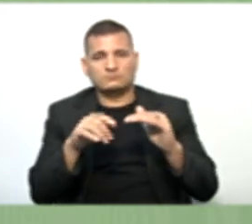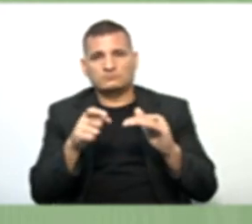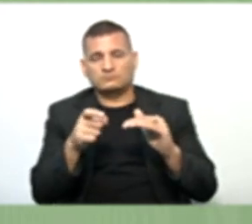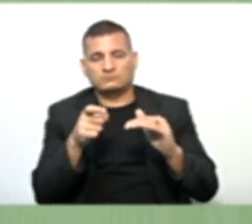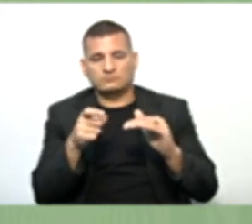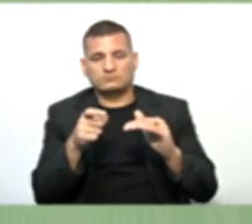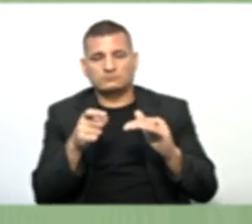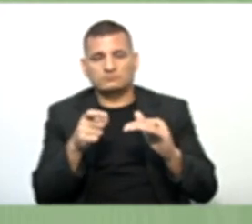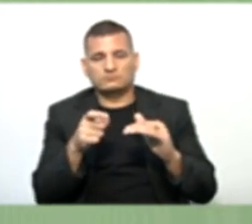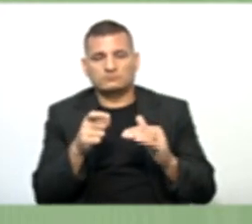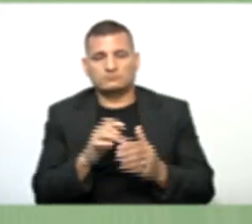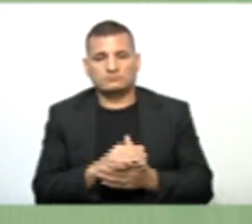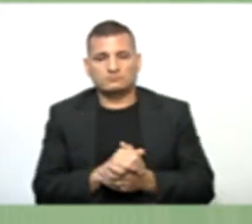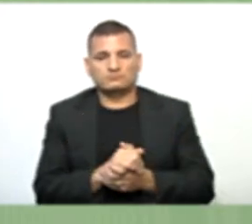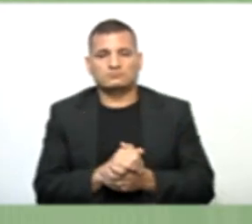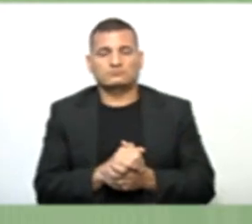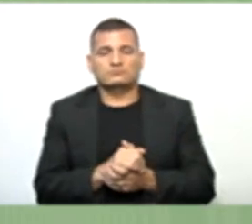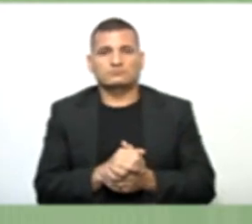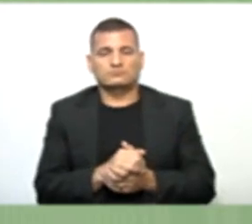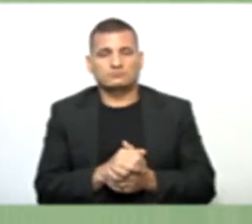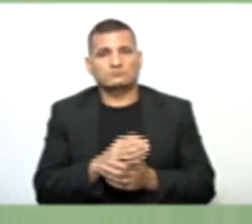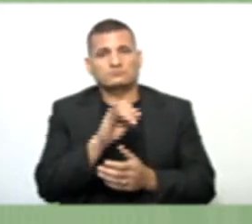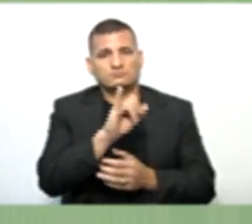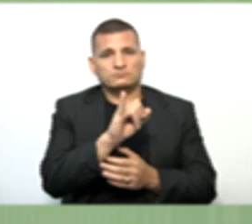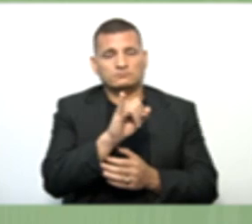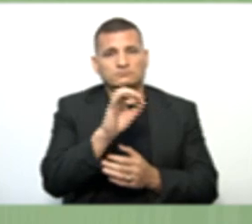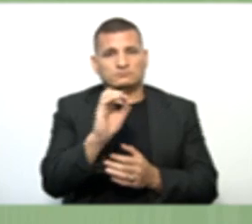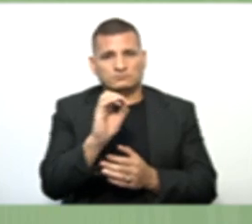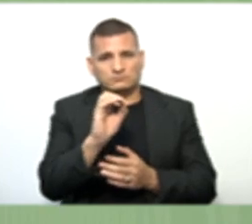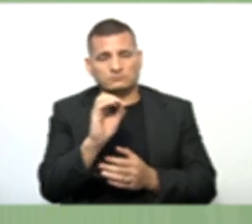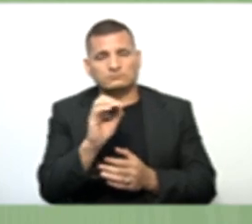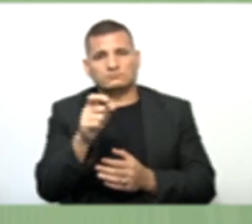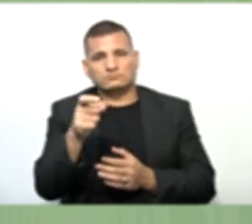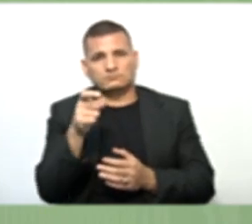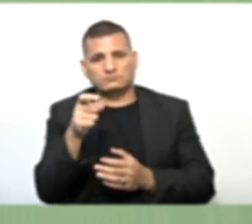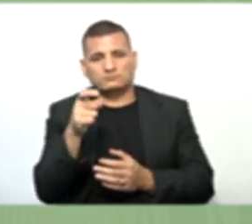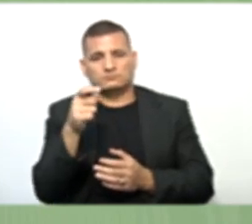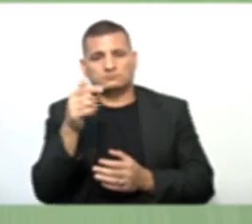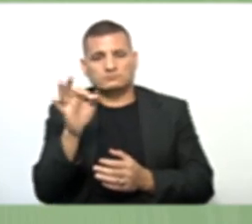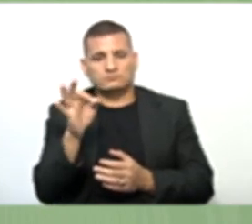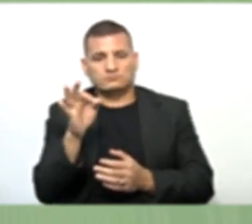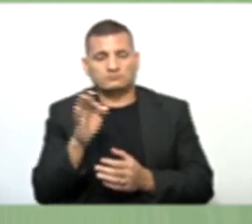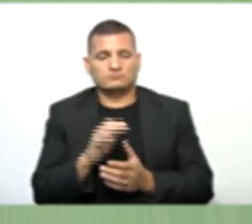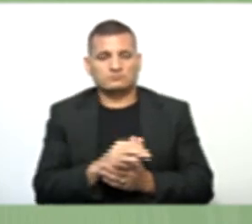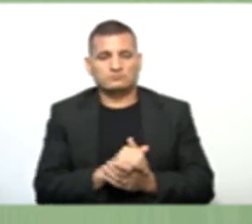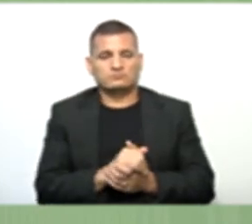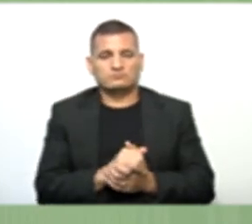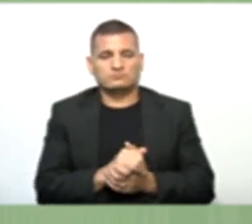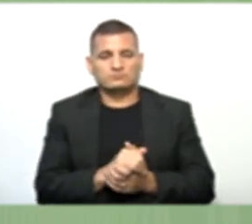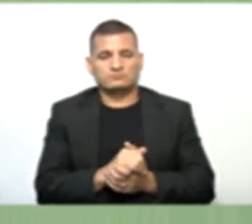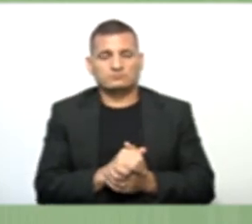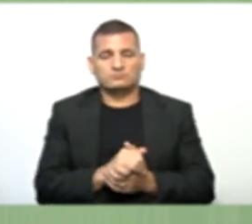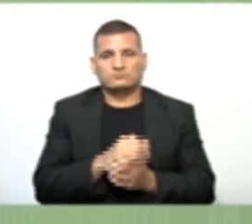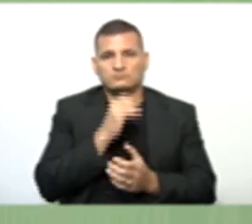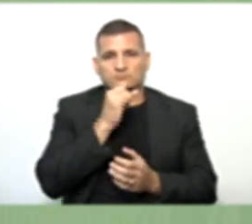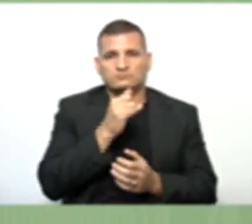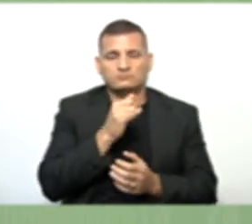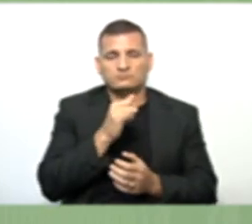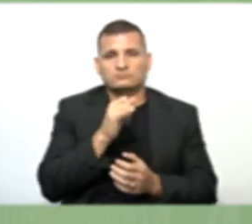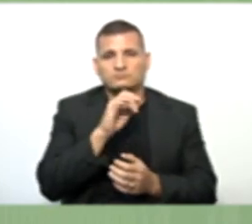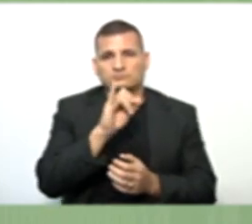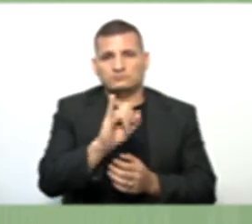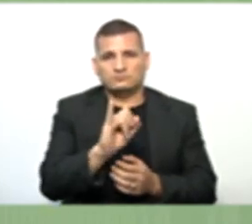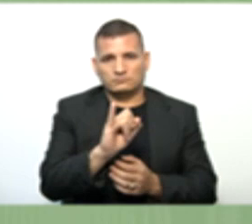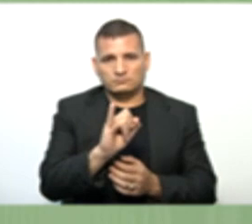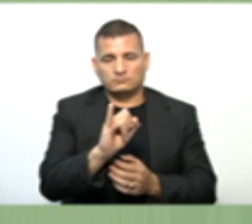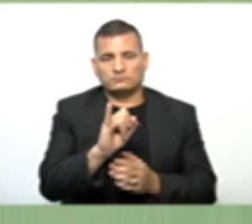10, não, desculpa, o i 0 e o x 10. Enquanto o i for menor que x, ele vai imprimir o